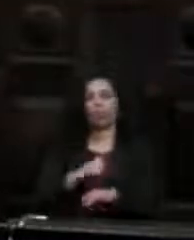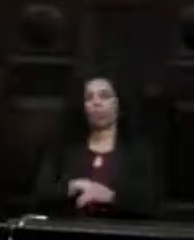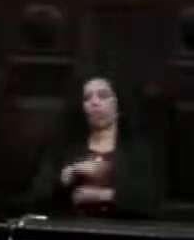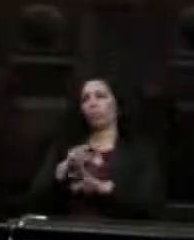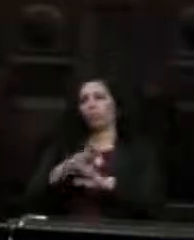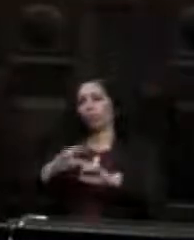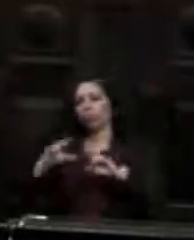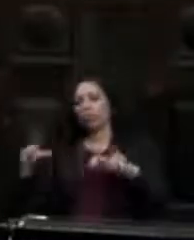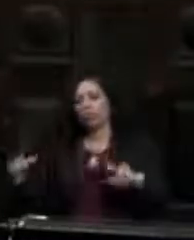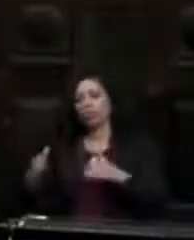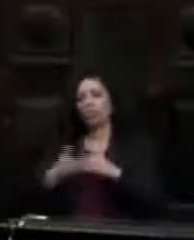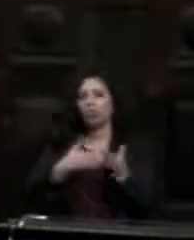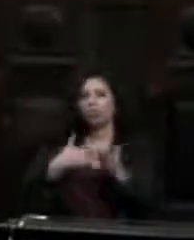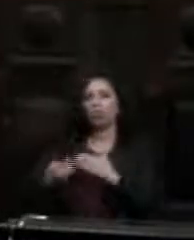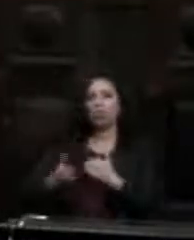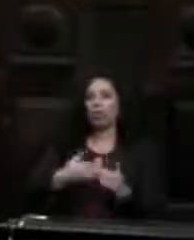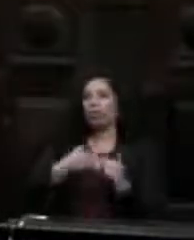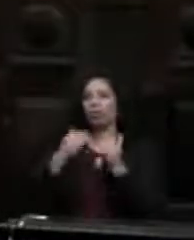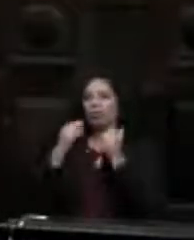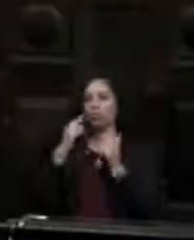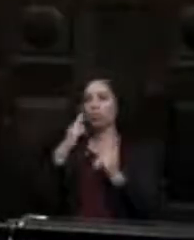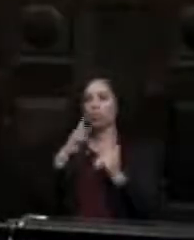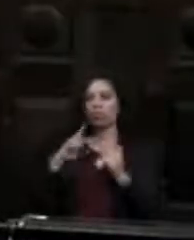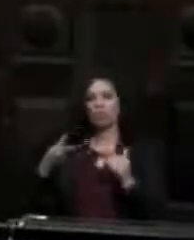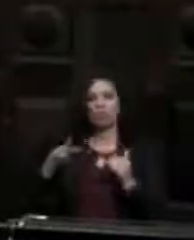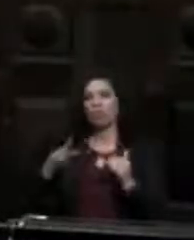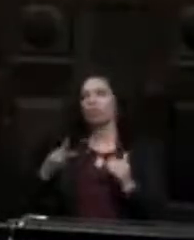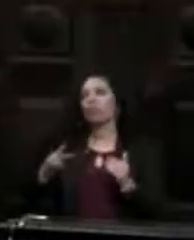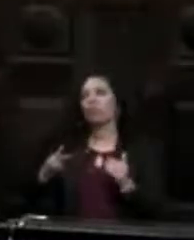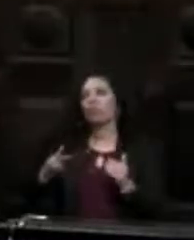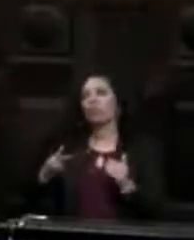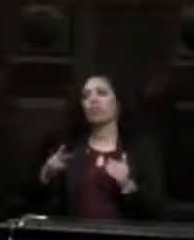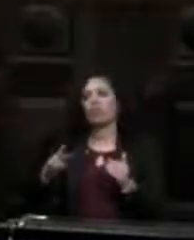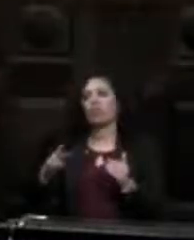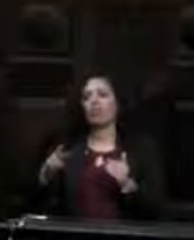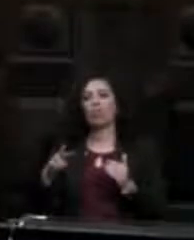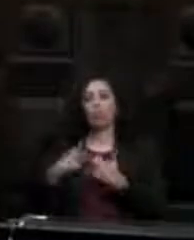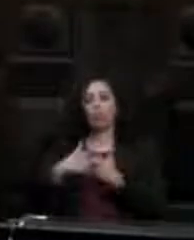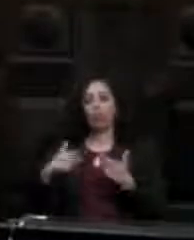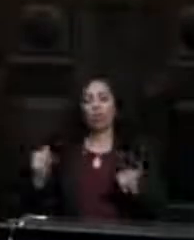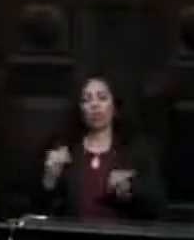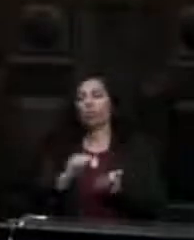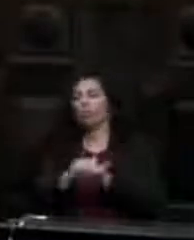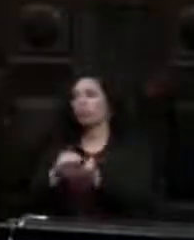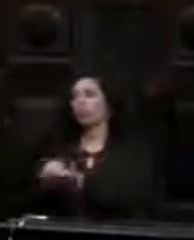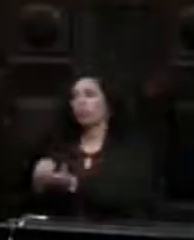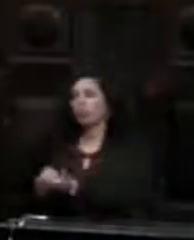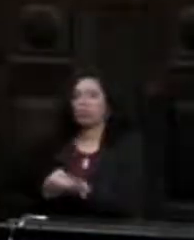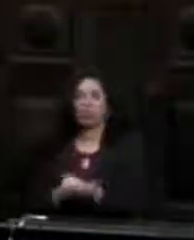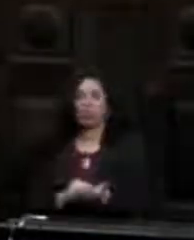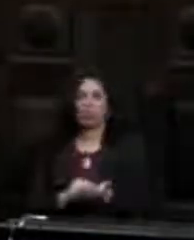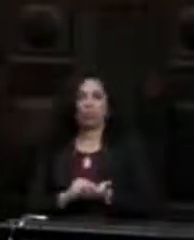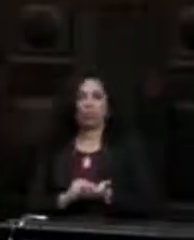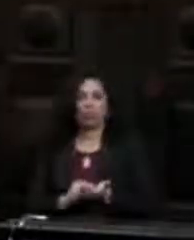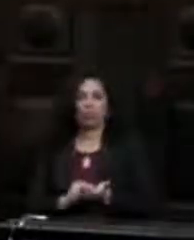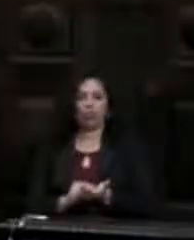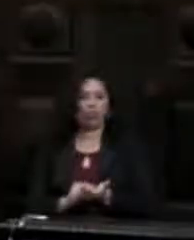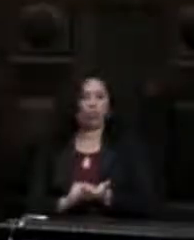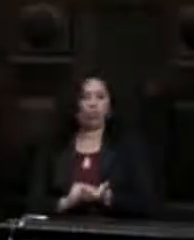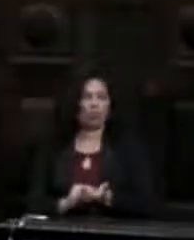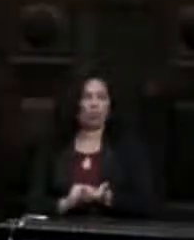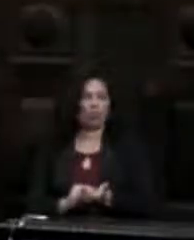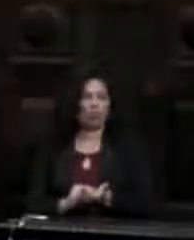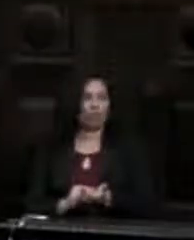querem mostrar que está dando uma determinada verba destinada para o Teatro